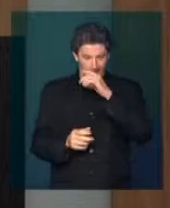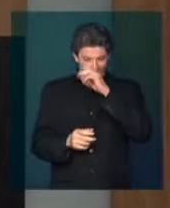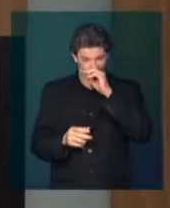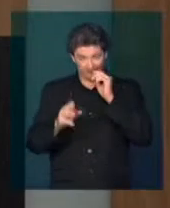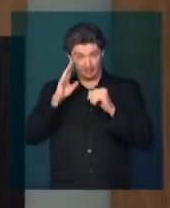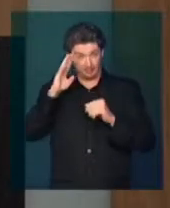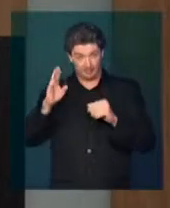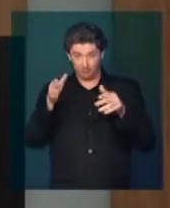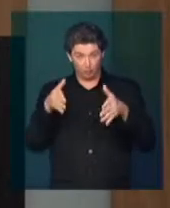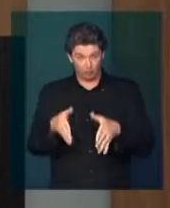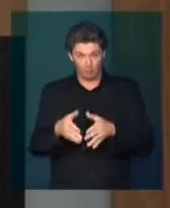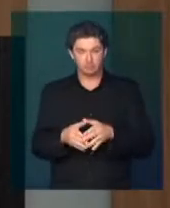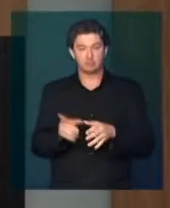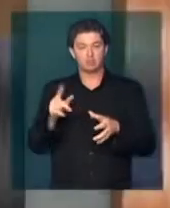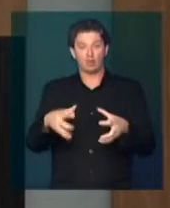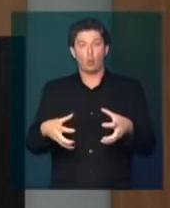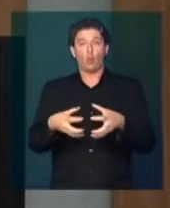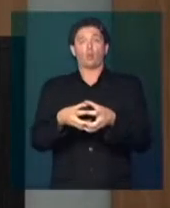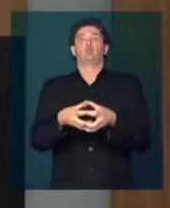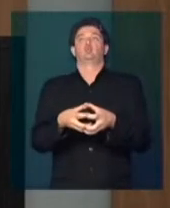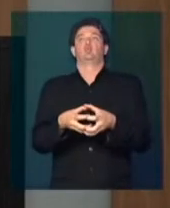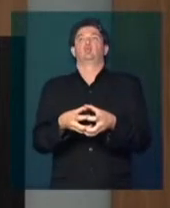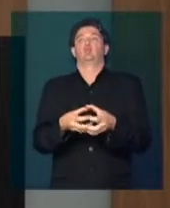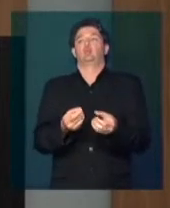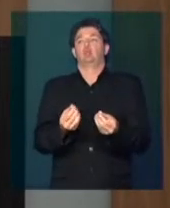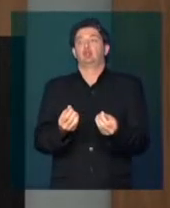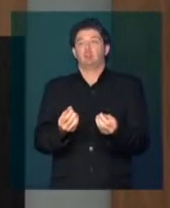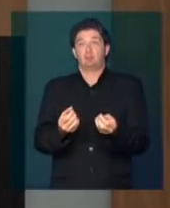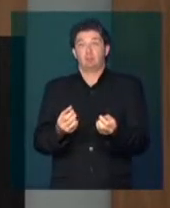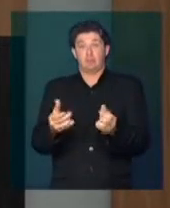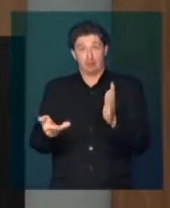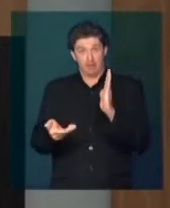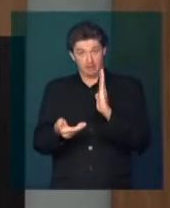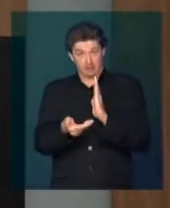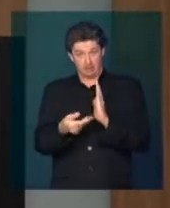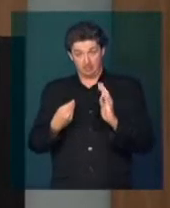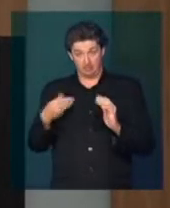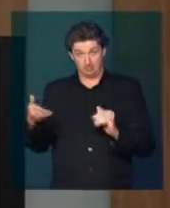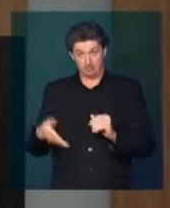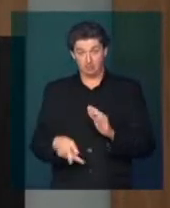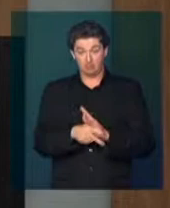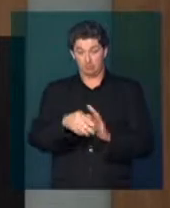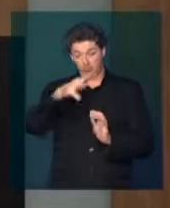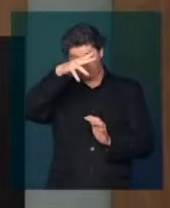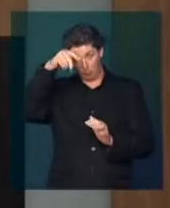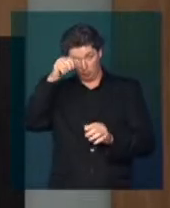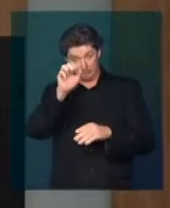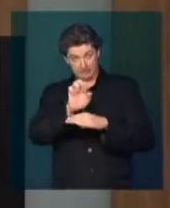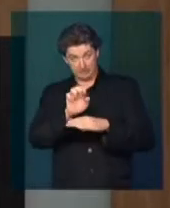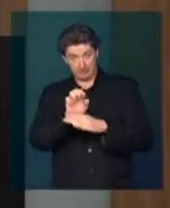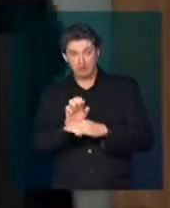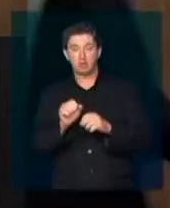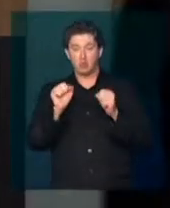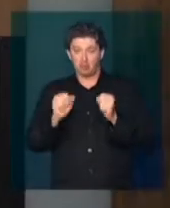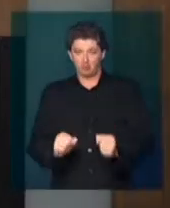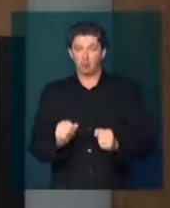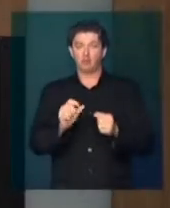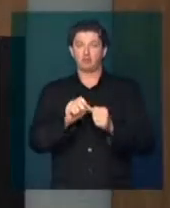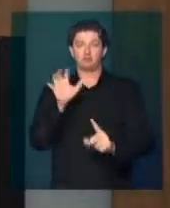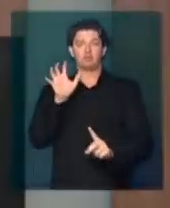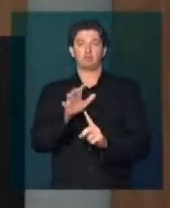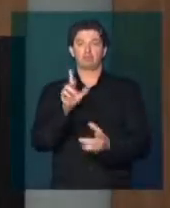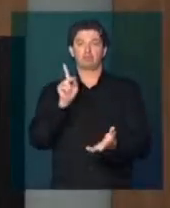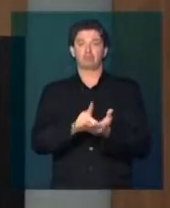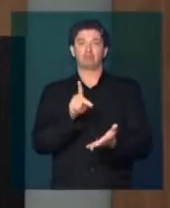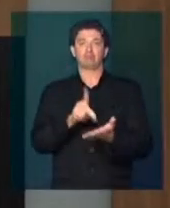tudo isso, é um conjunto que a presença da Câmara no estado do Mato Grosso pode produzir algum efeito